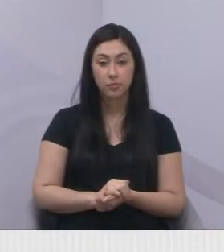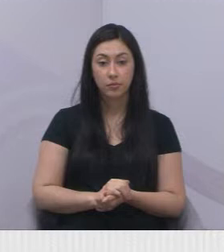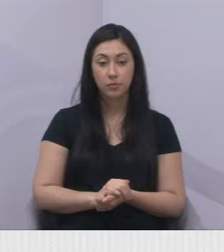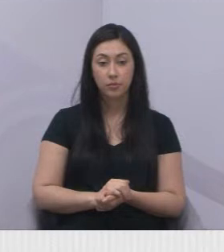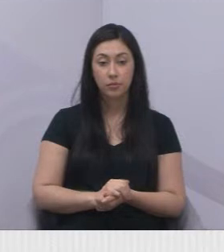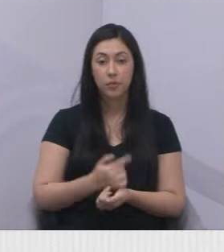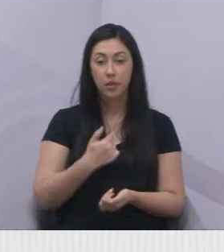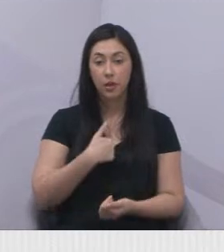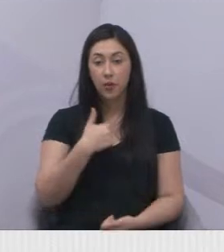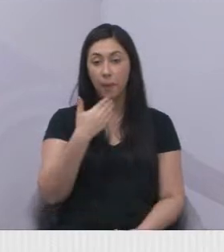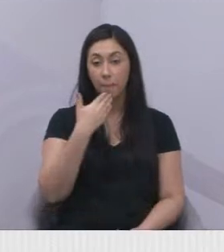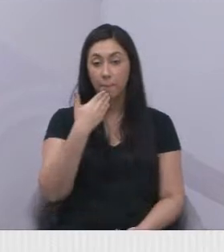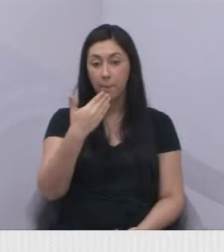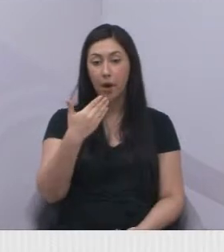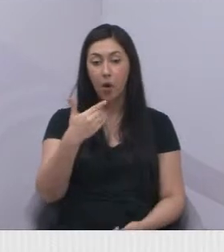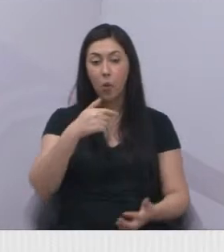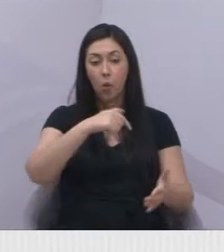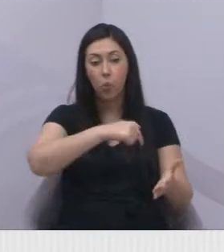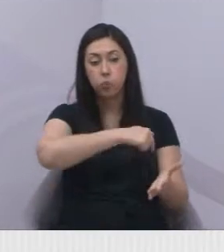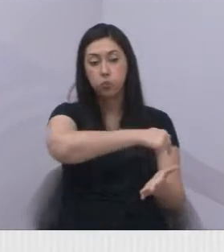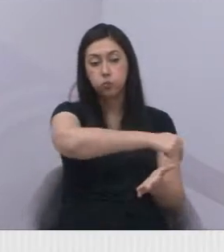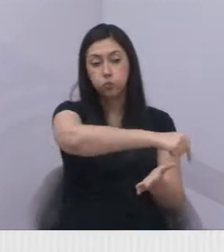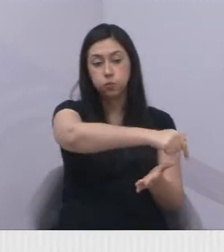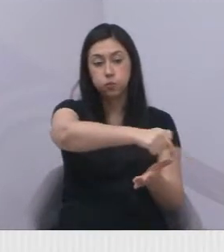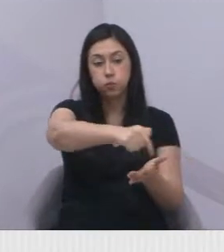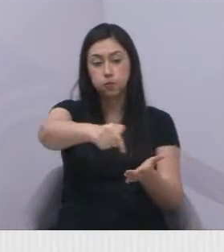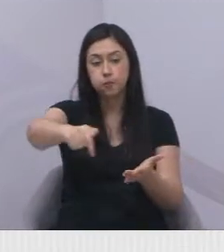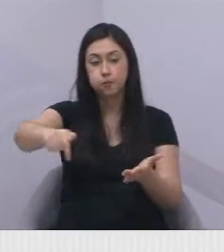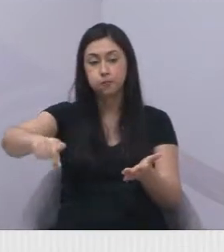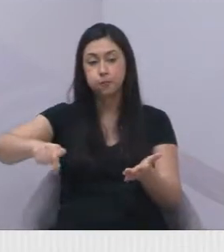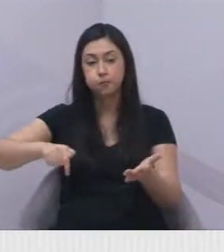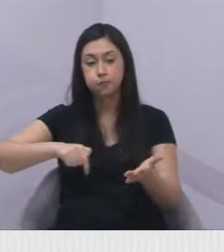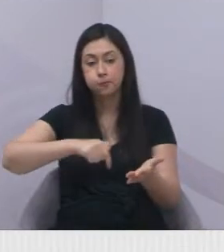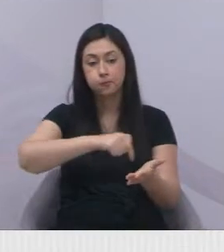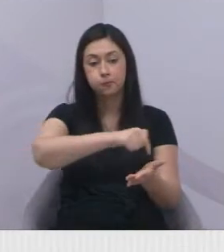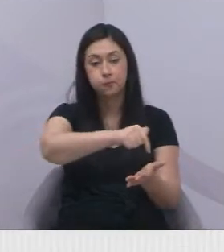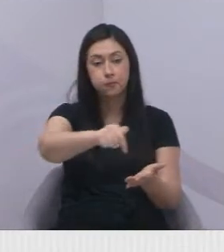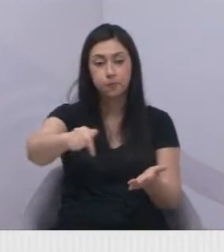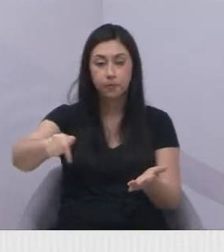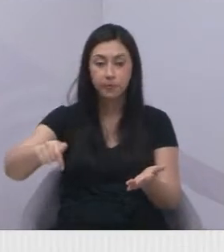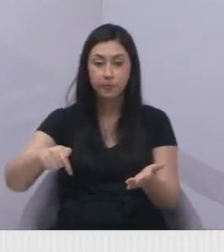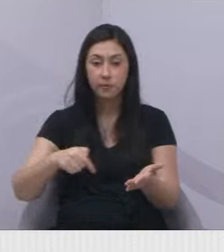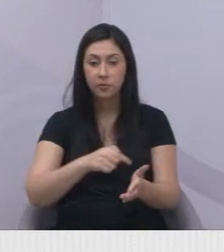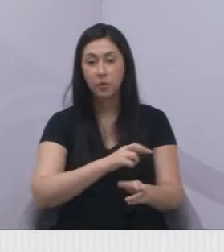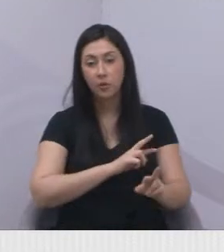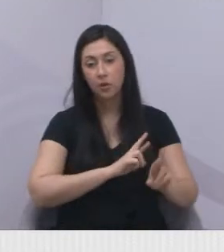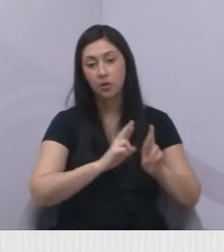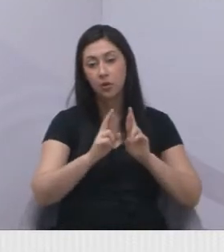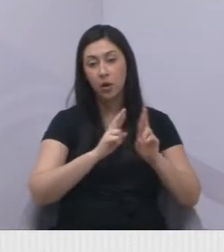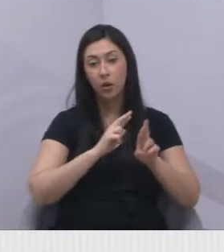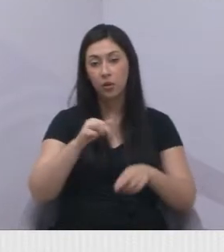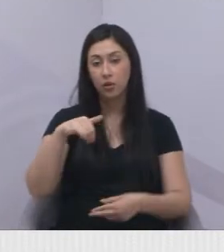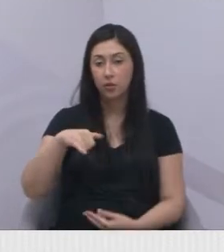Essa, pedindo uma rotatória na Avenida dos Migrantes, próximo ao número